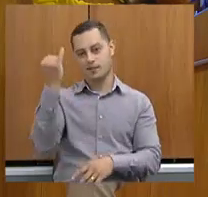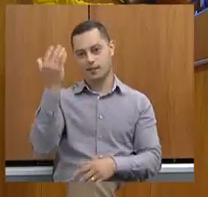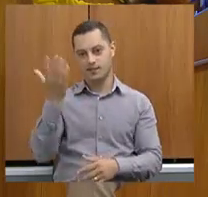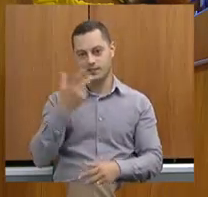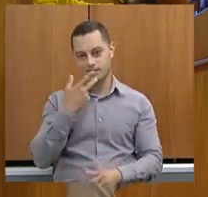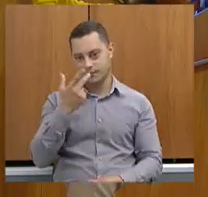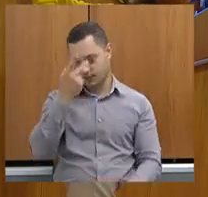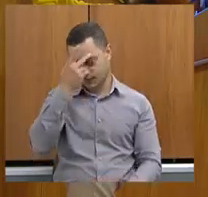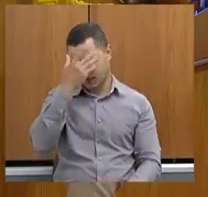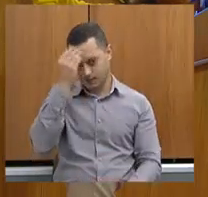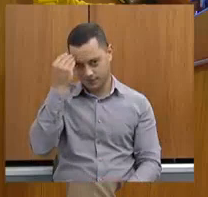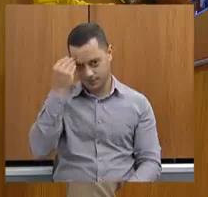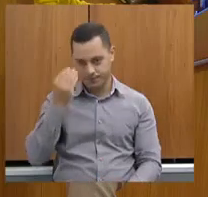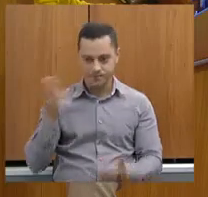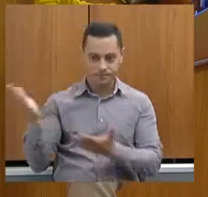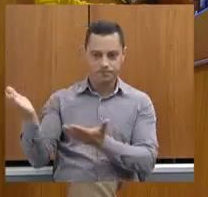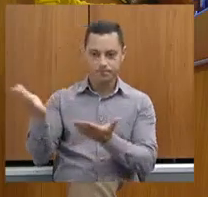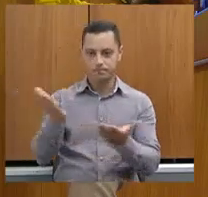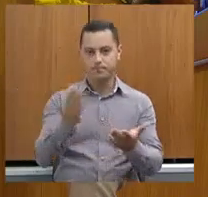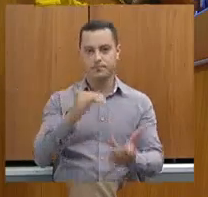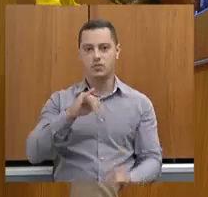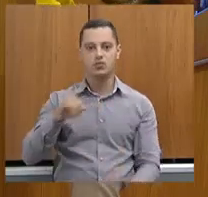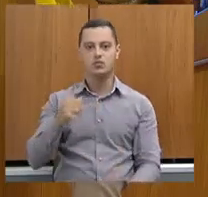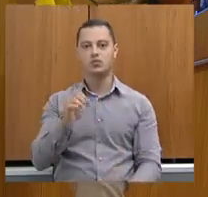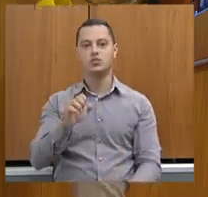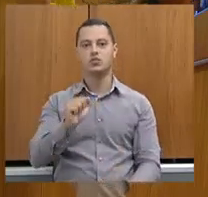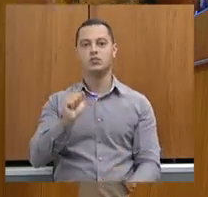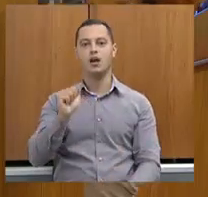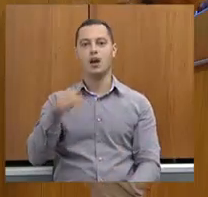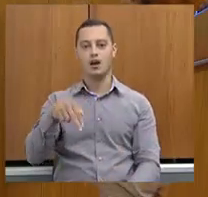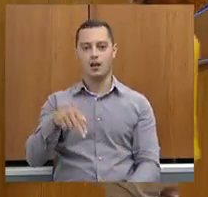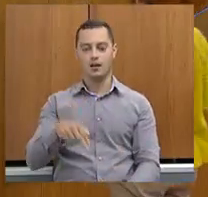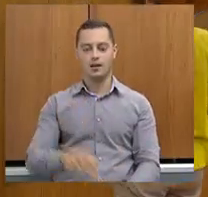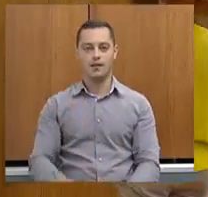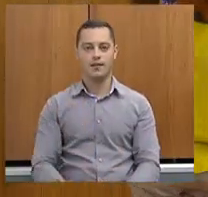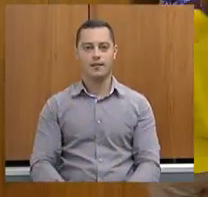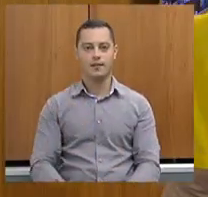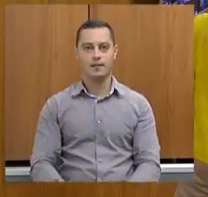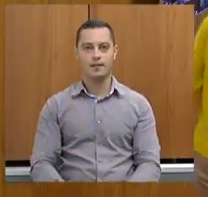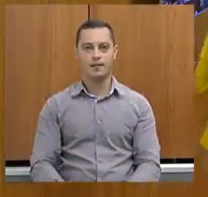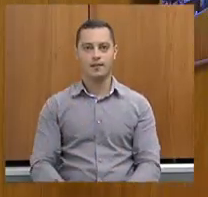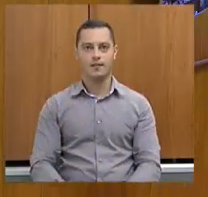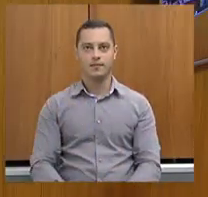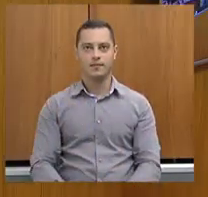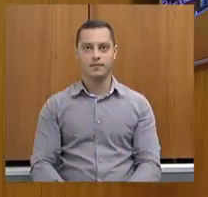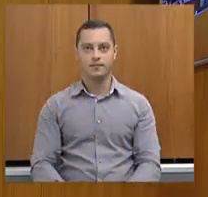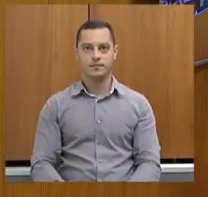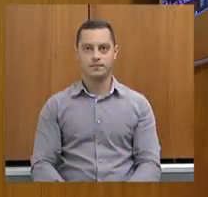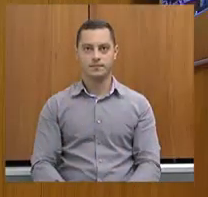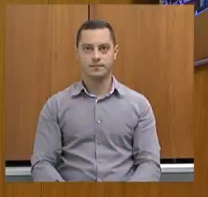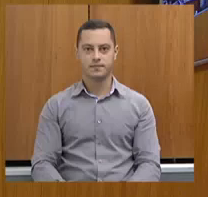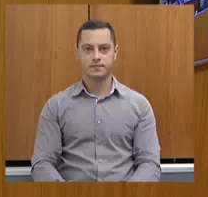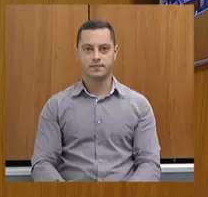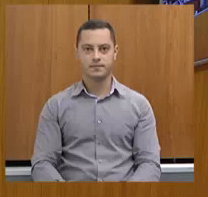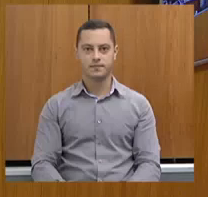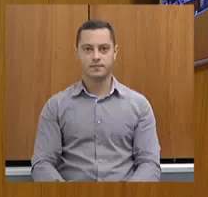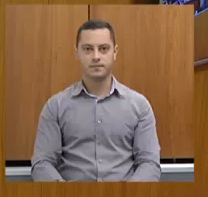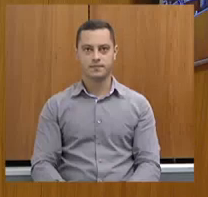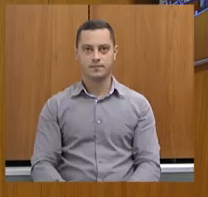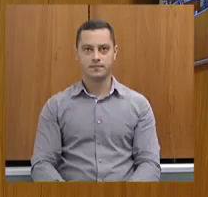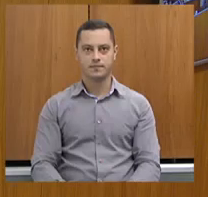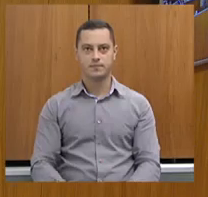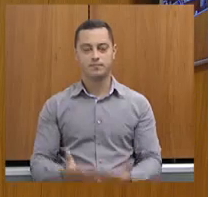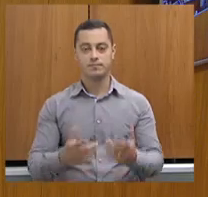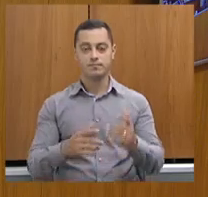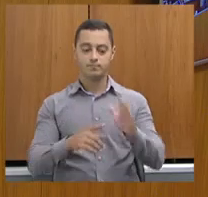eu tô mas é uma é seguir uma lei muito fácil Essa aí né a lei